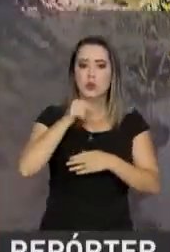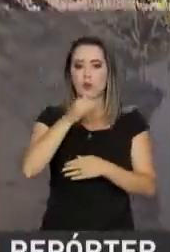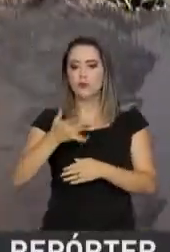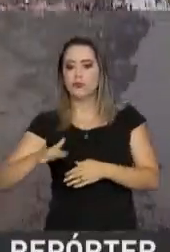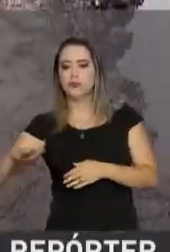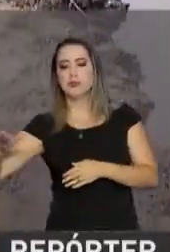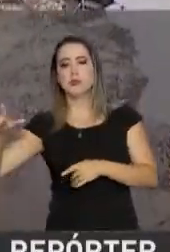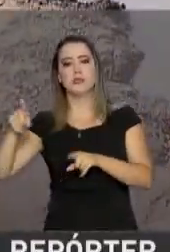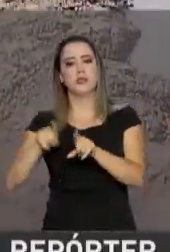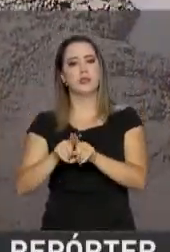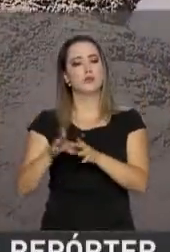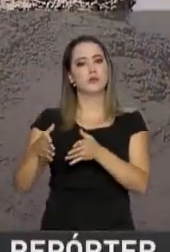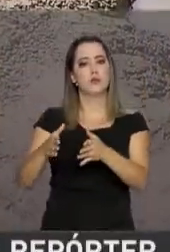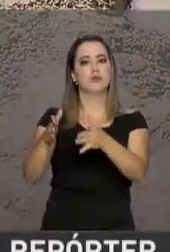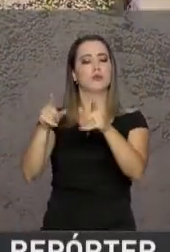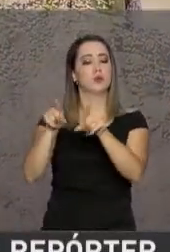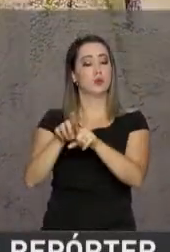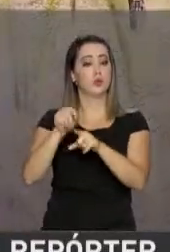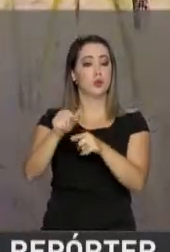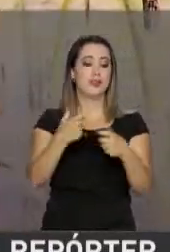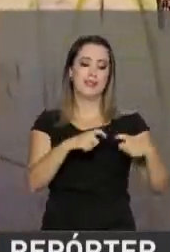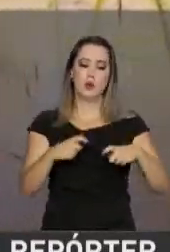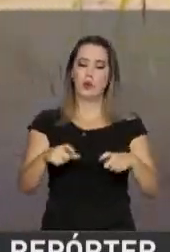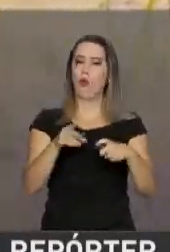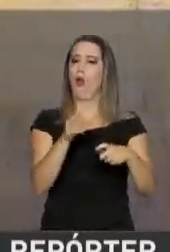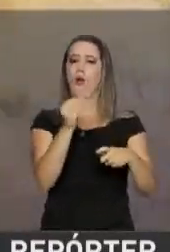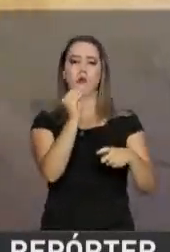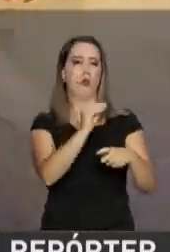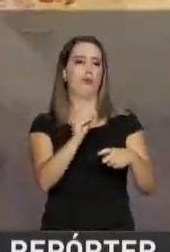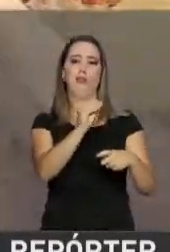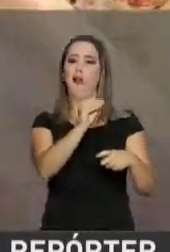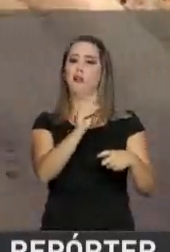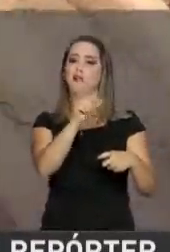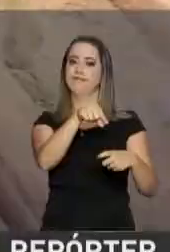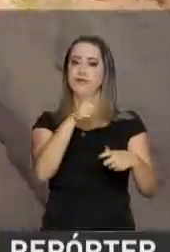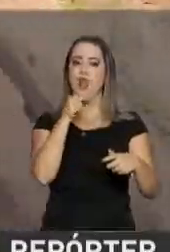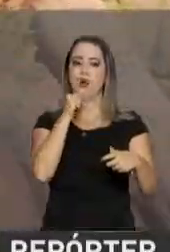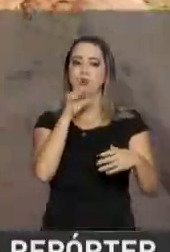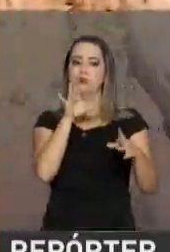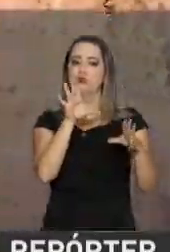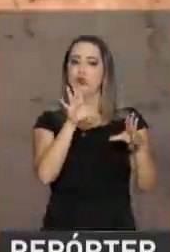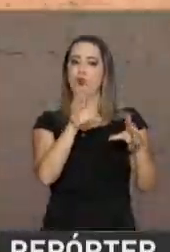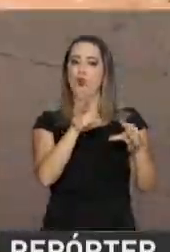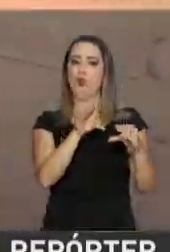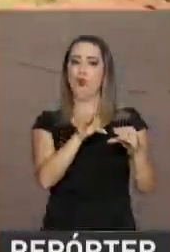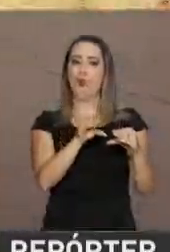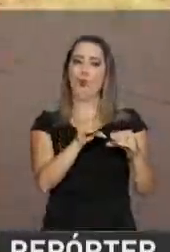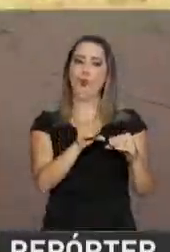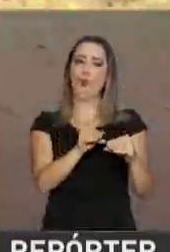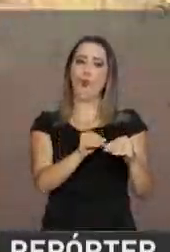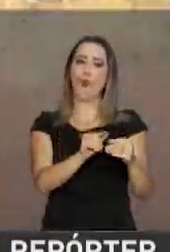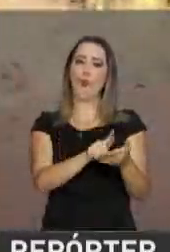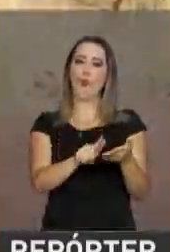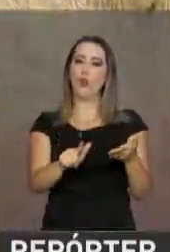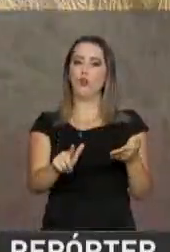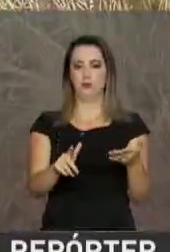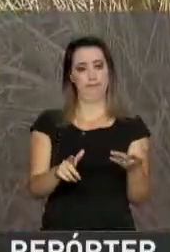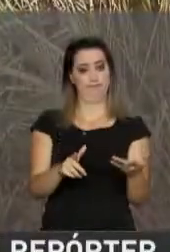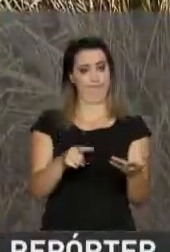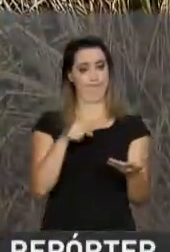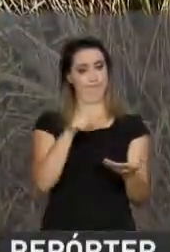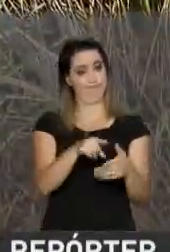que a área perto de uma nascente não foi preservada a mina d'água diminui pode até desaparecer isso